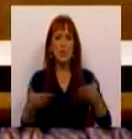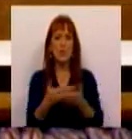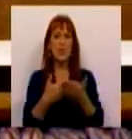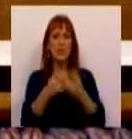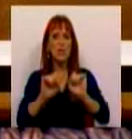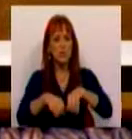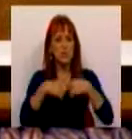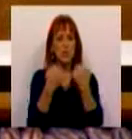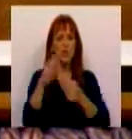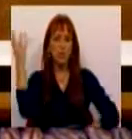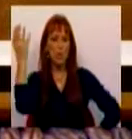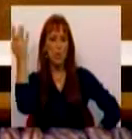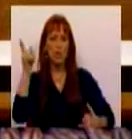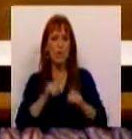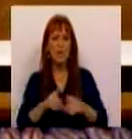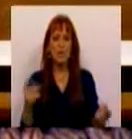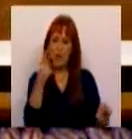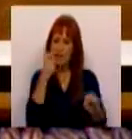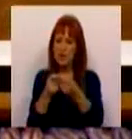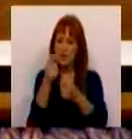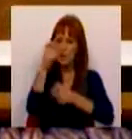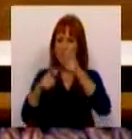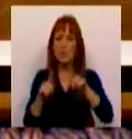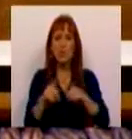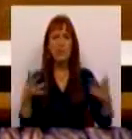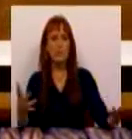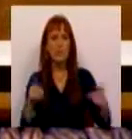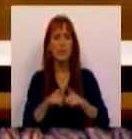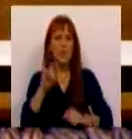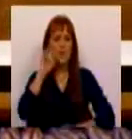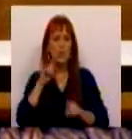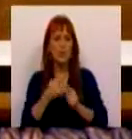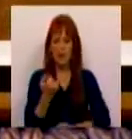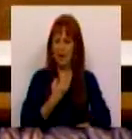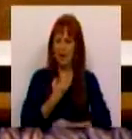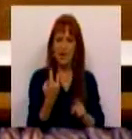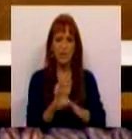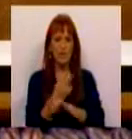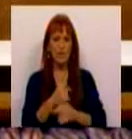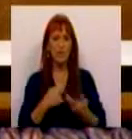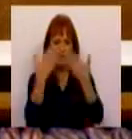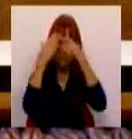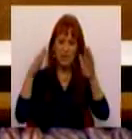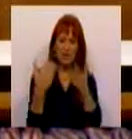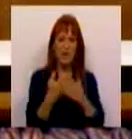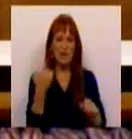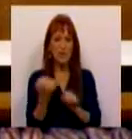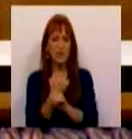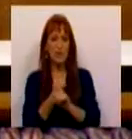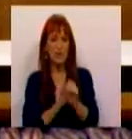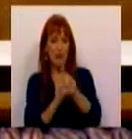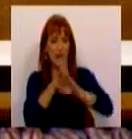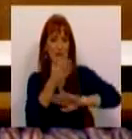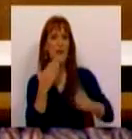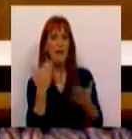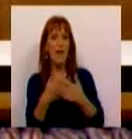económica, social, cultural, aproximar agentes e forças vivas, preservar identidades e que democratizou serviços e o seu